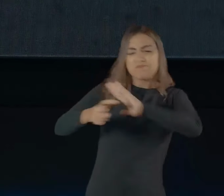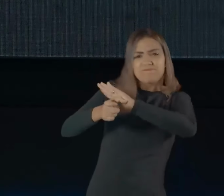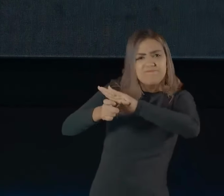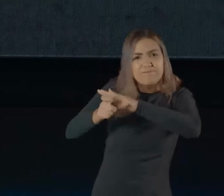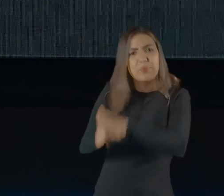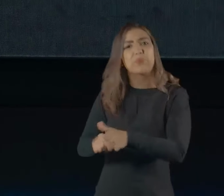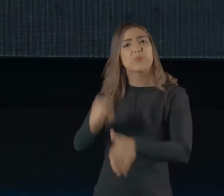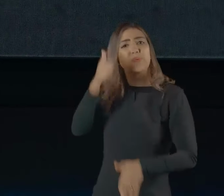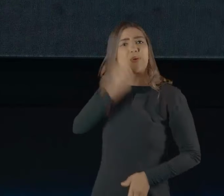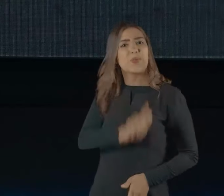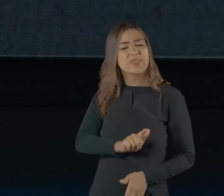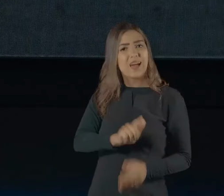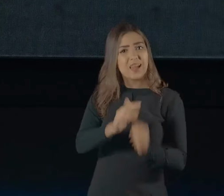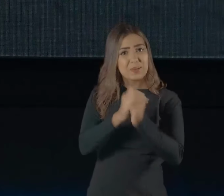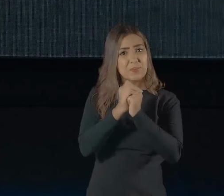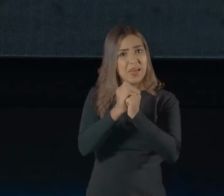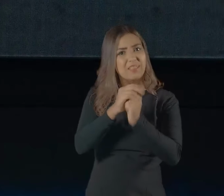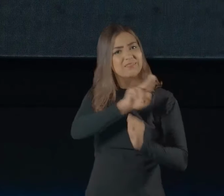de Jesus.